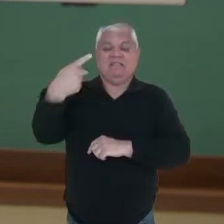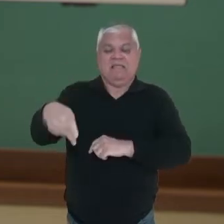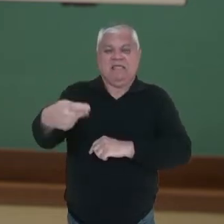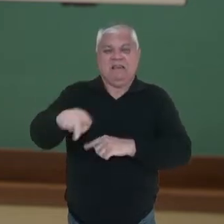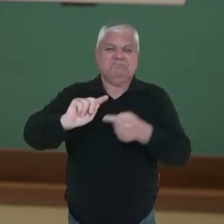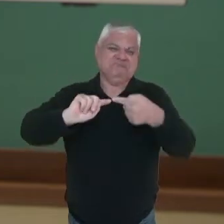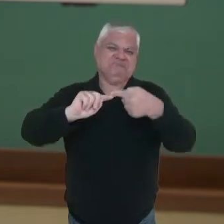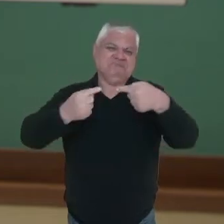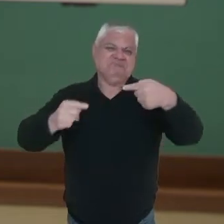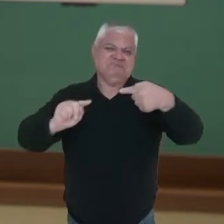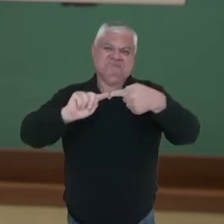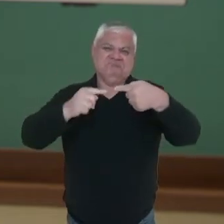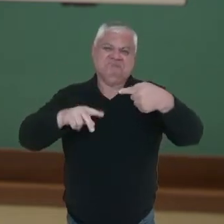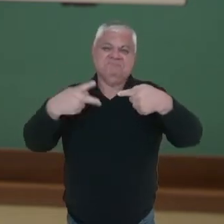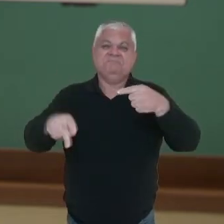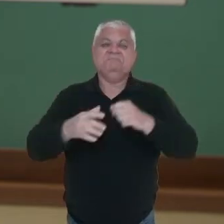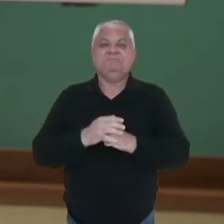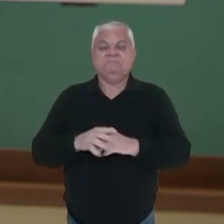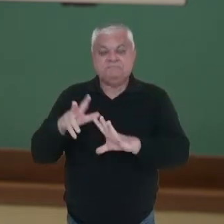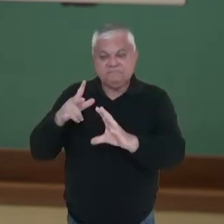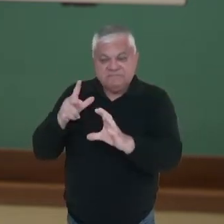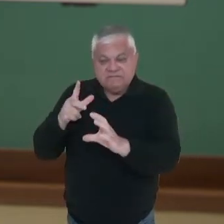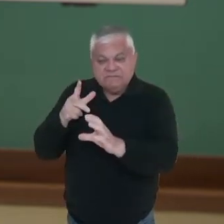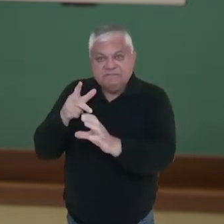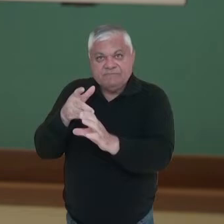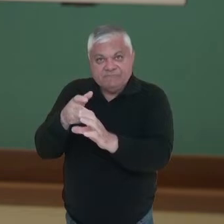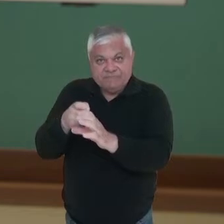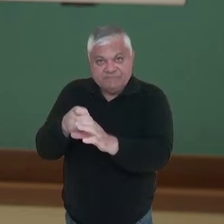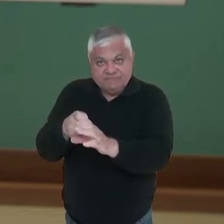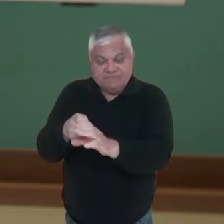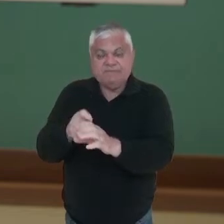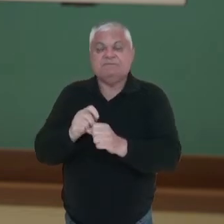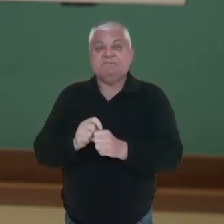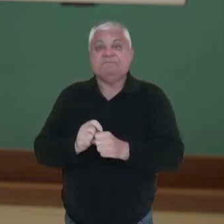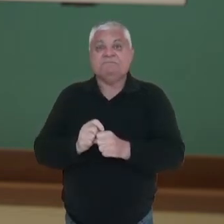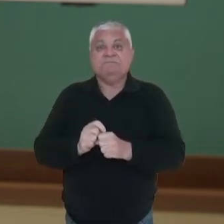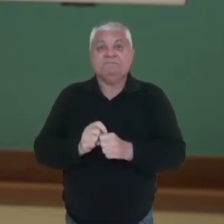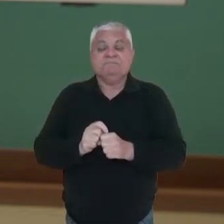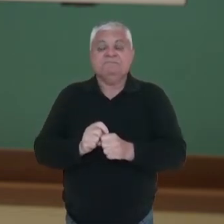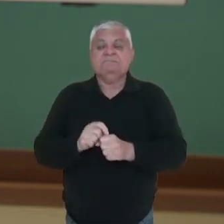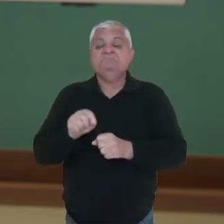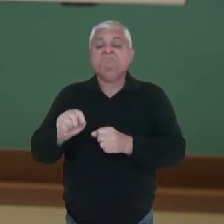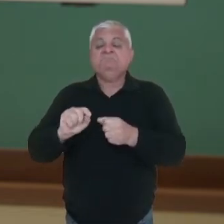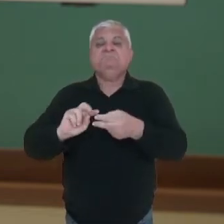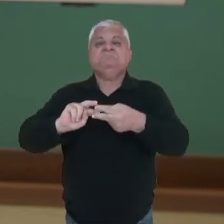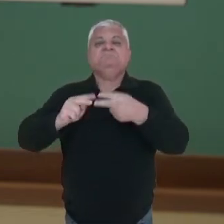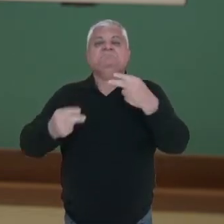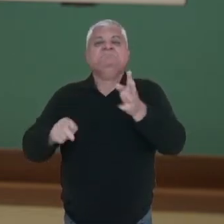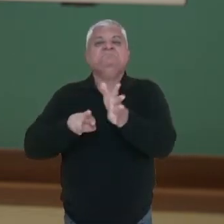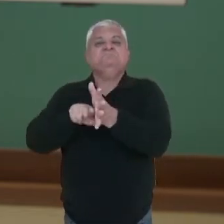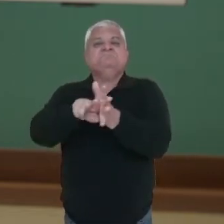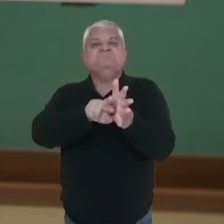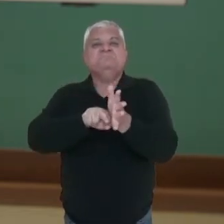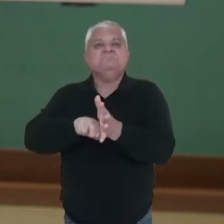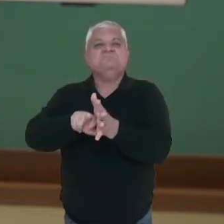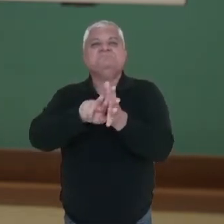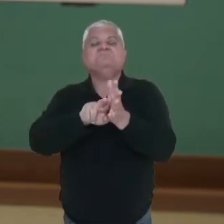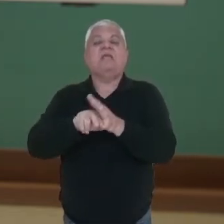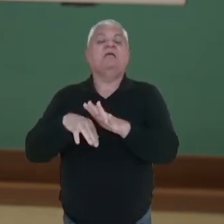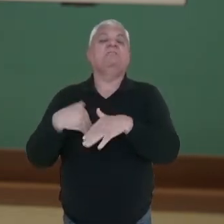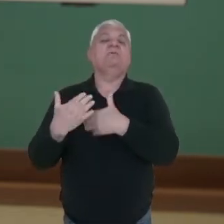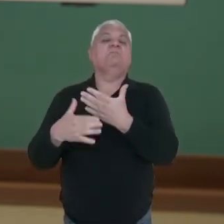gene, extra. Eu insiro o gene do meu interesse nesse plasmídio da bactéria. Depois